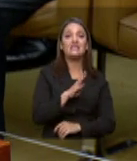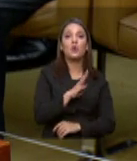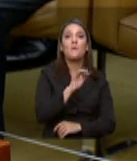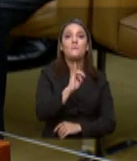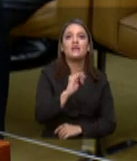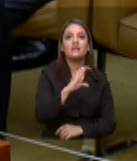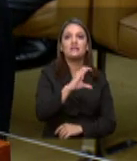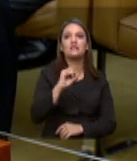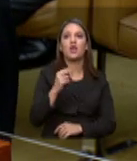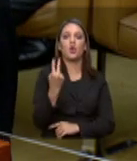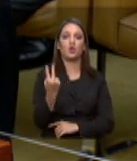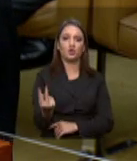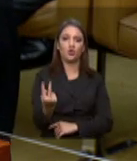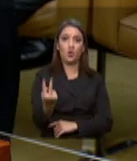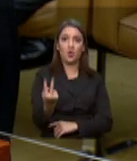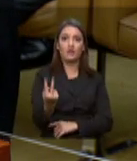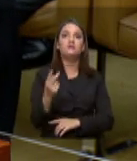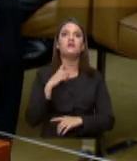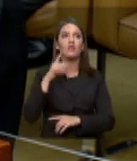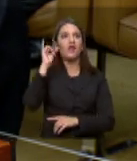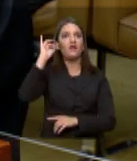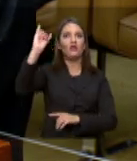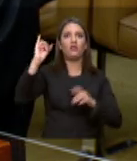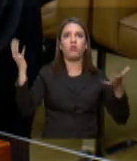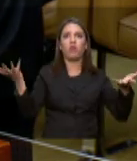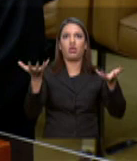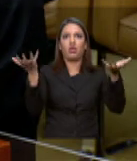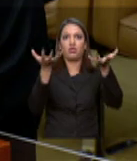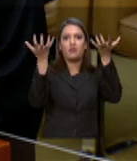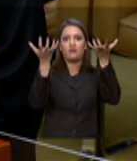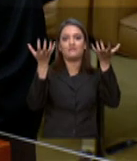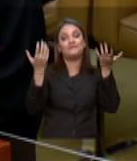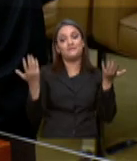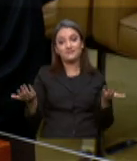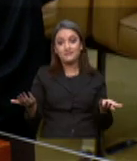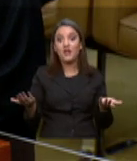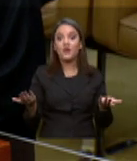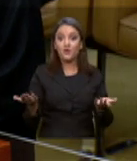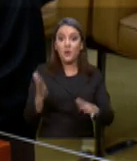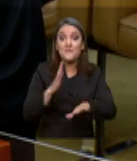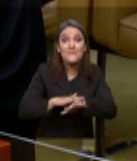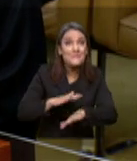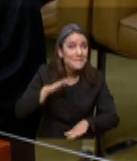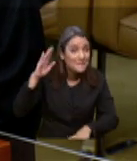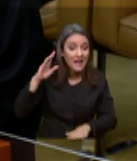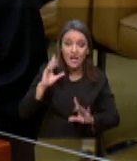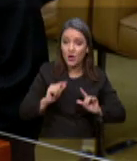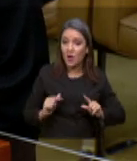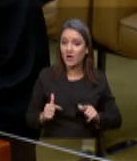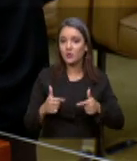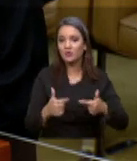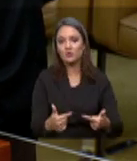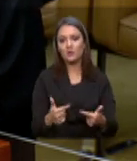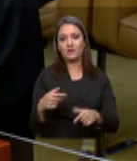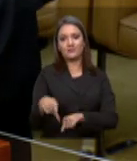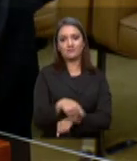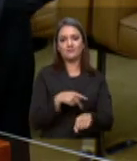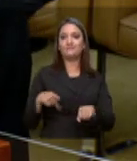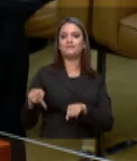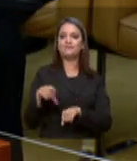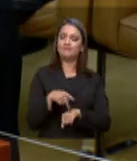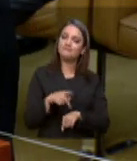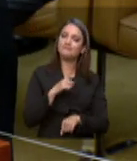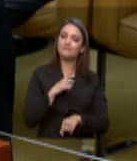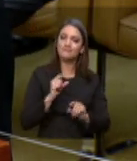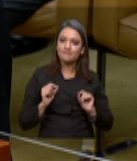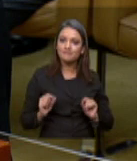carbono deixaram de ser emitidas na atmosfera, e isso foi a maior contribuição histórica de um país para toda a implementação da Convenção